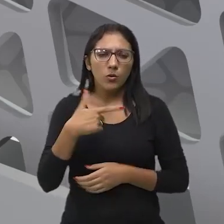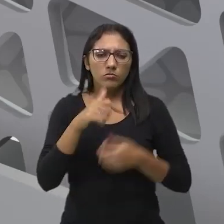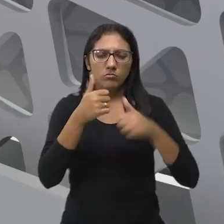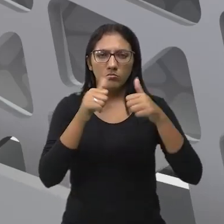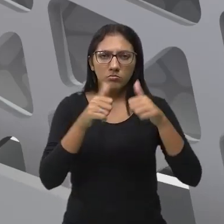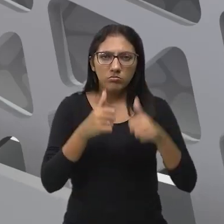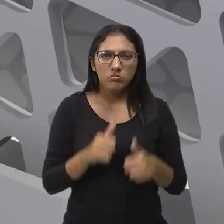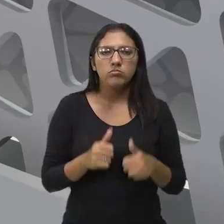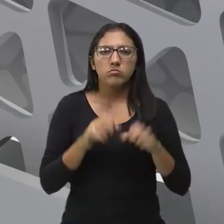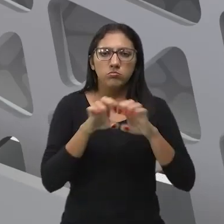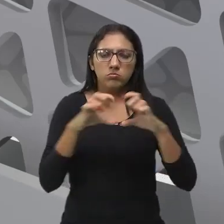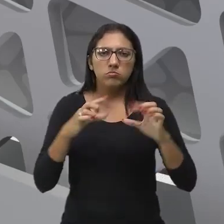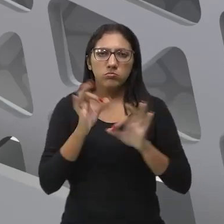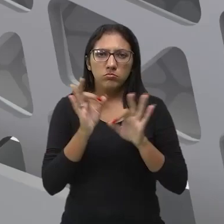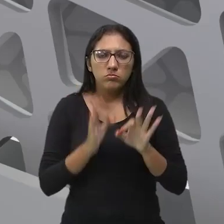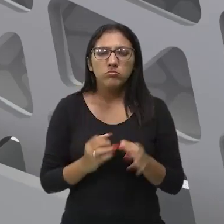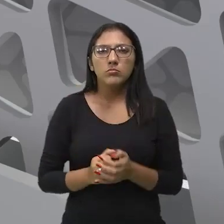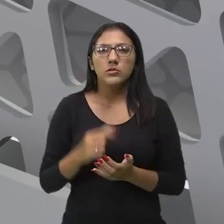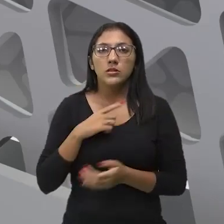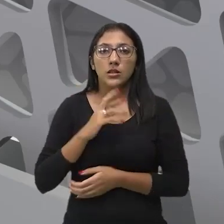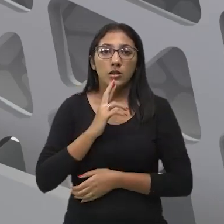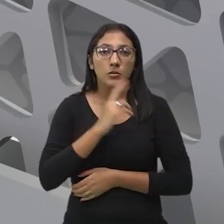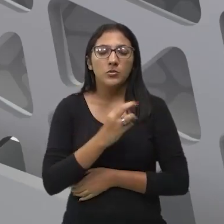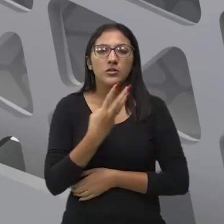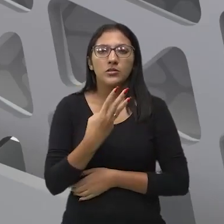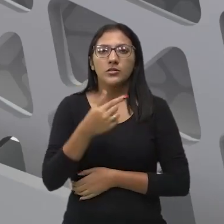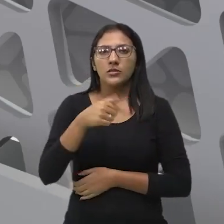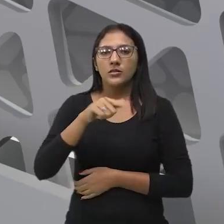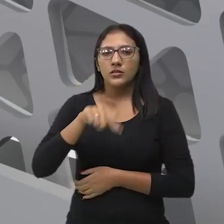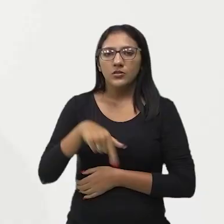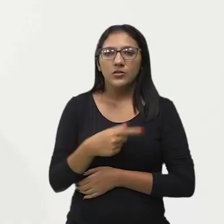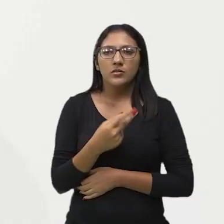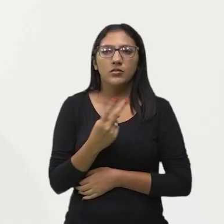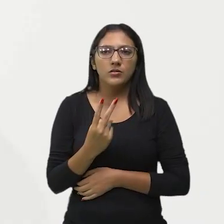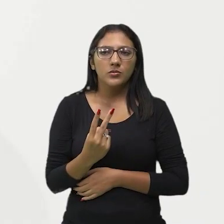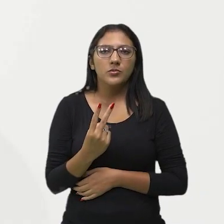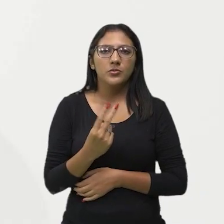37,2. Beleza, pessoal? Vamos para outro problema, então? Acompanha comigo.